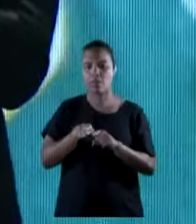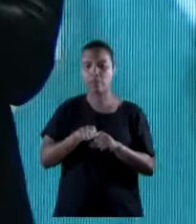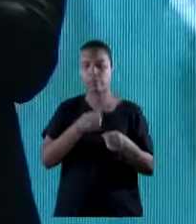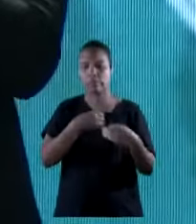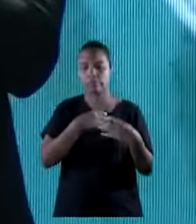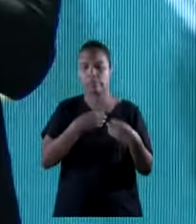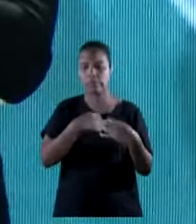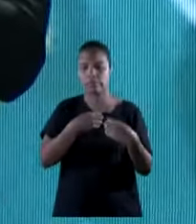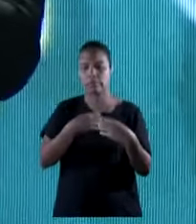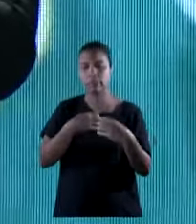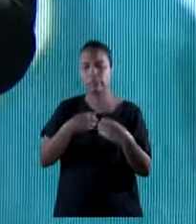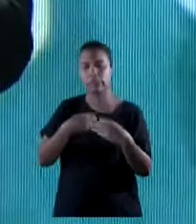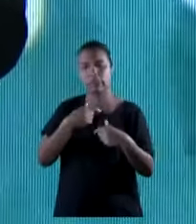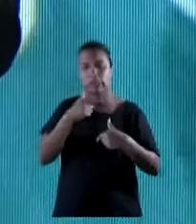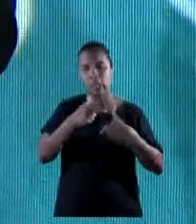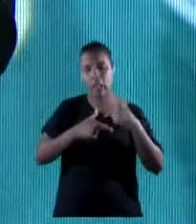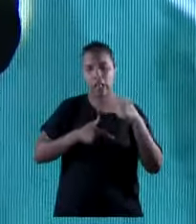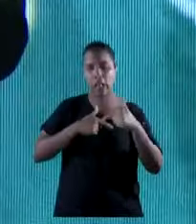staff. E